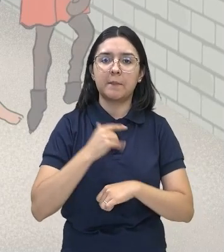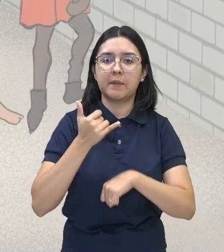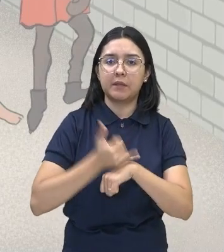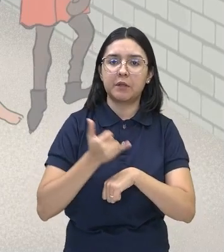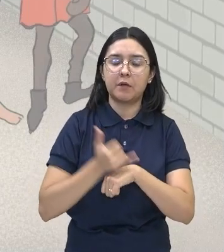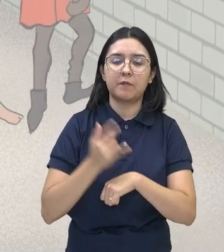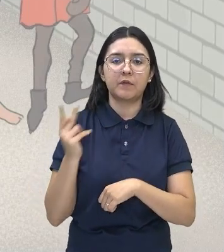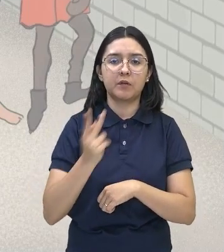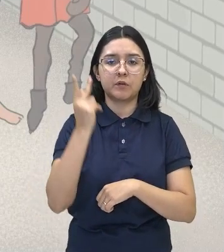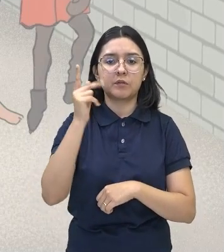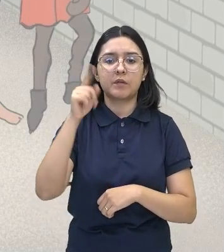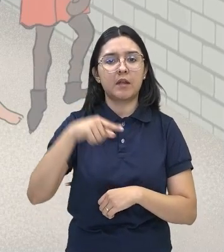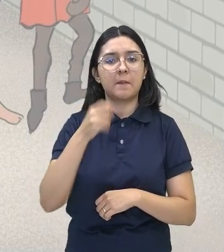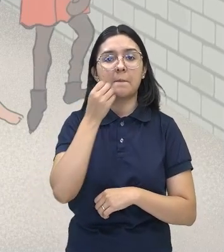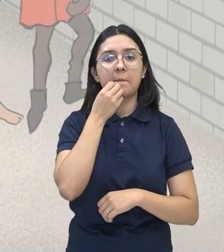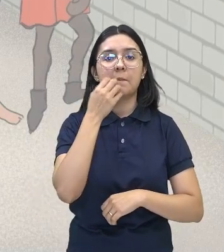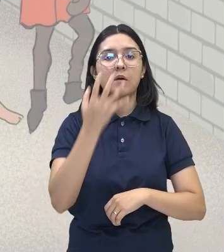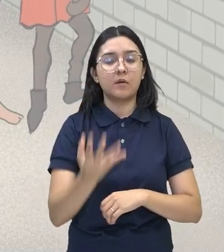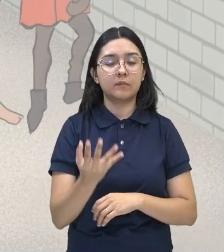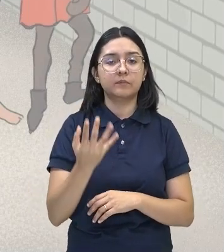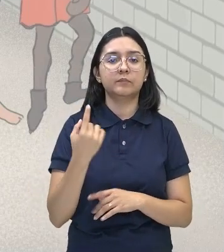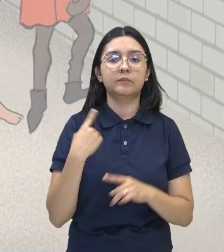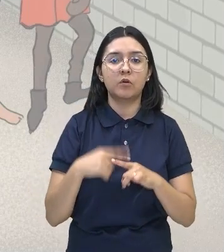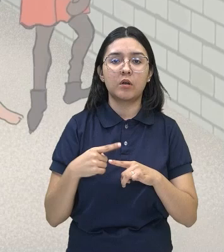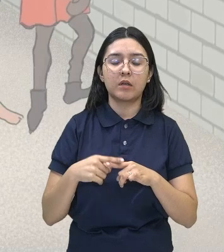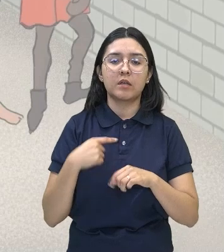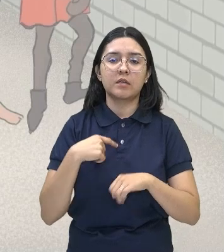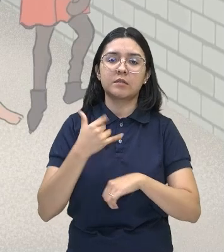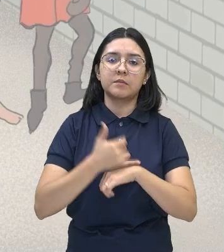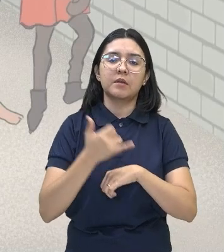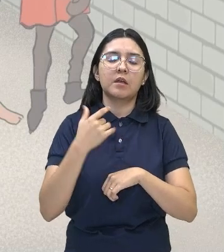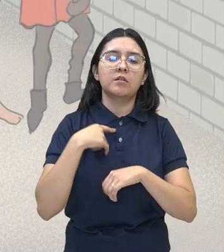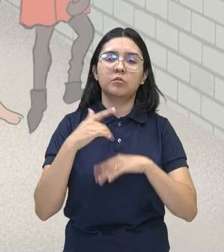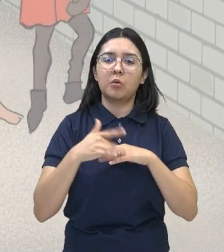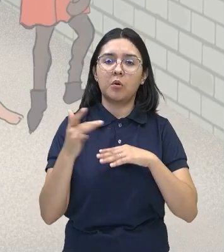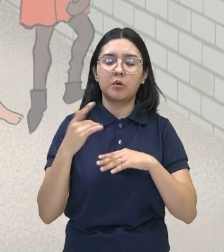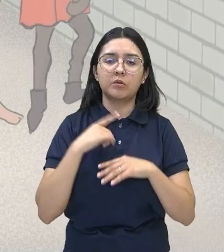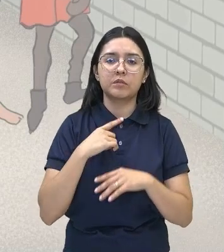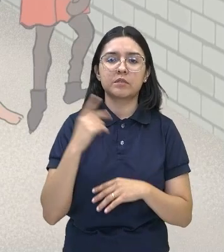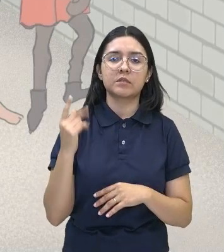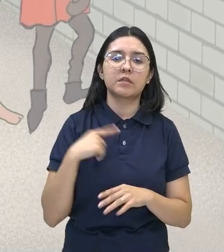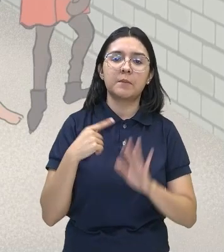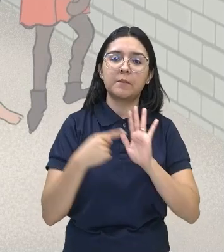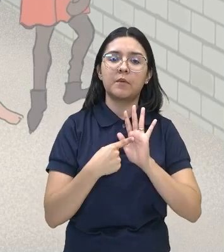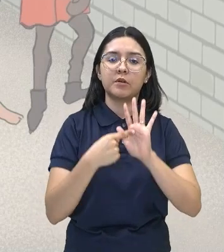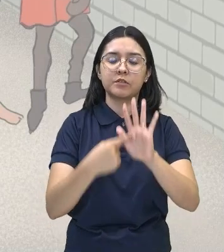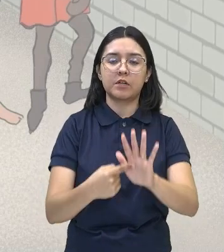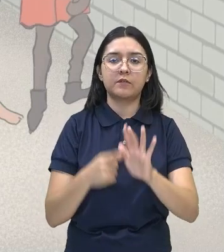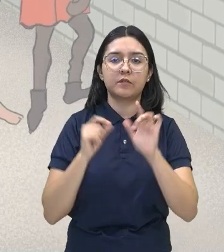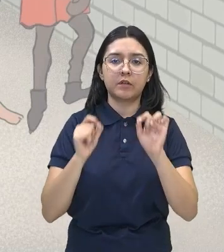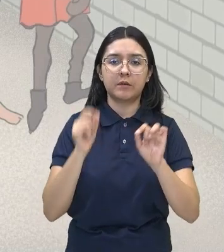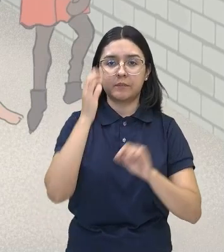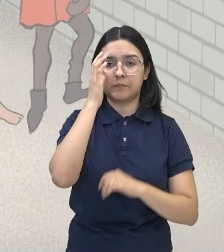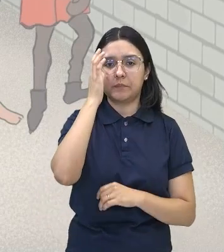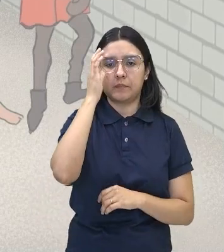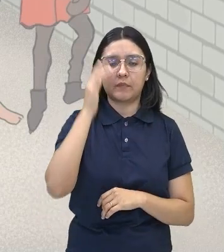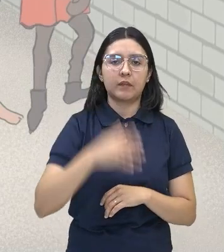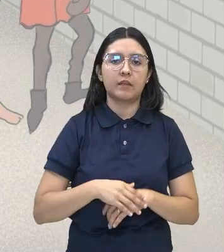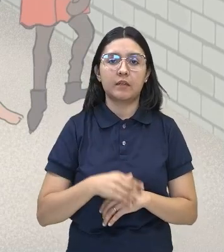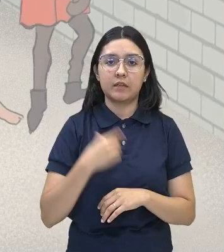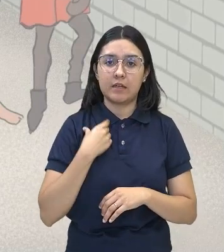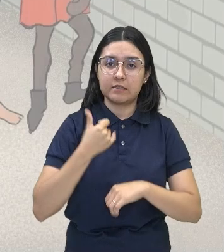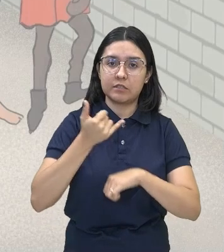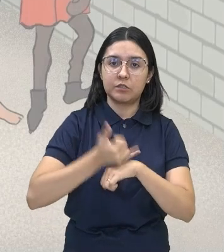era, de certa forma, benéfica, porque o metal precioso simbolizava ali, cunhado, a moeda que seria usada nas